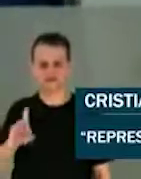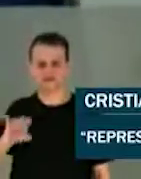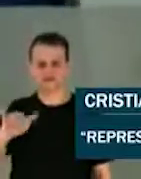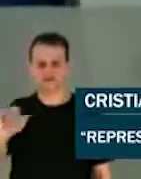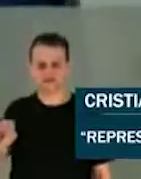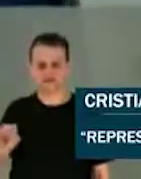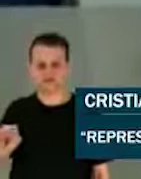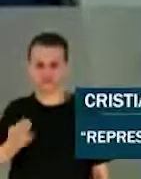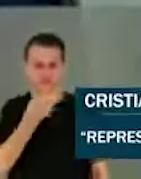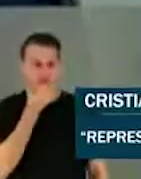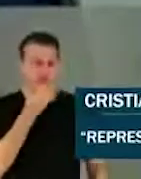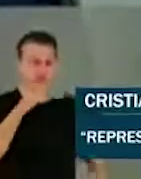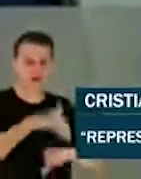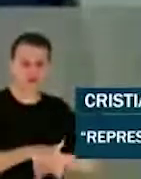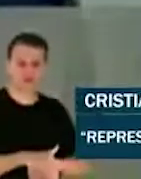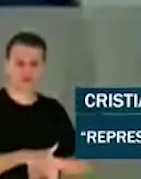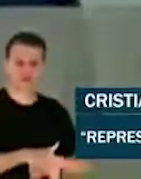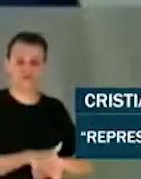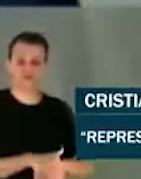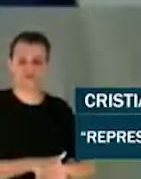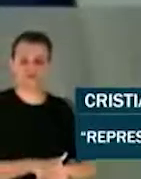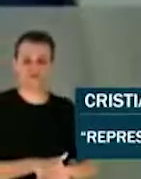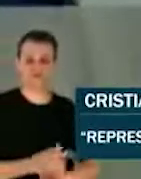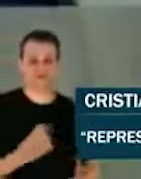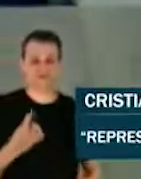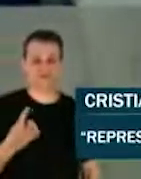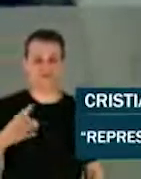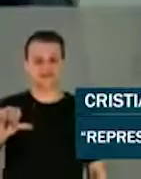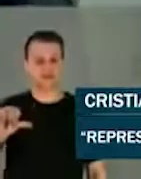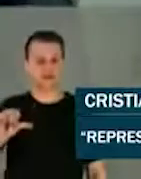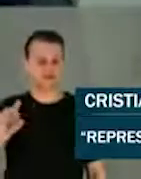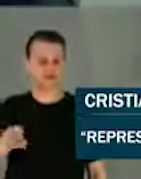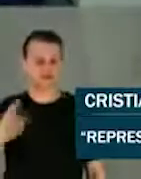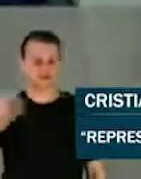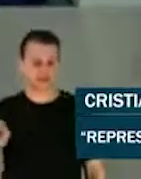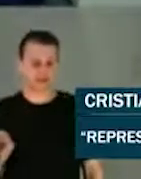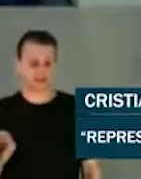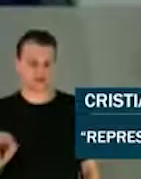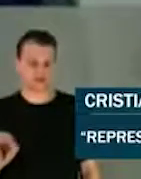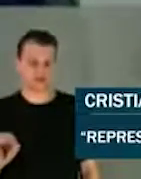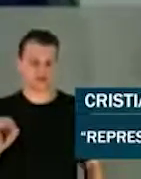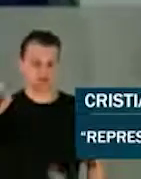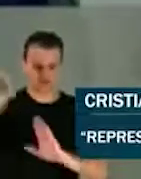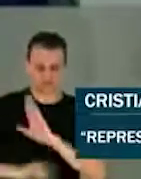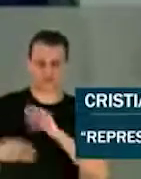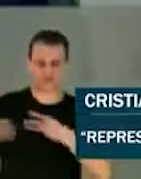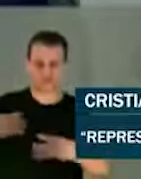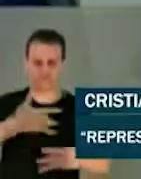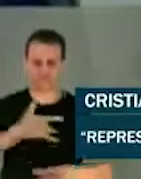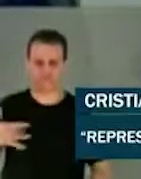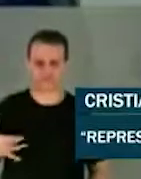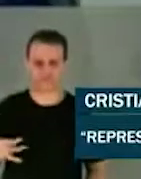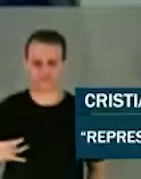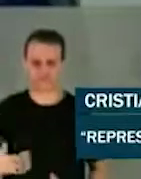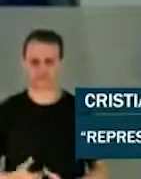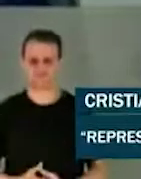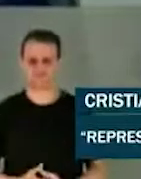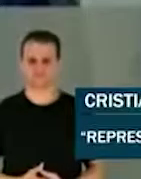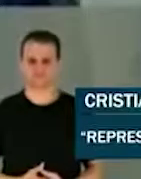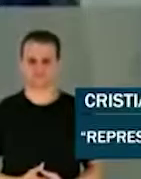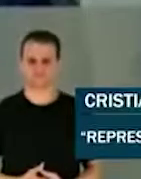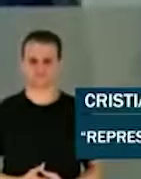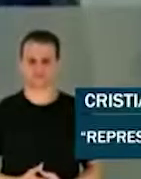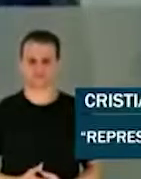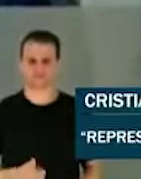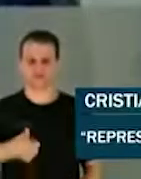boa noite Cristiano ela tá achei estranho aquela 1910 Roberto Dias diretor de logística do Ministério da Saúde aí